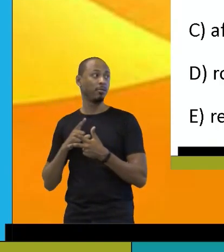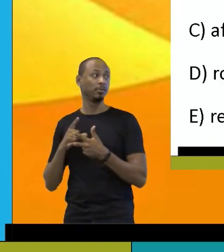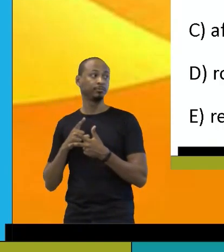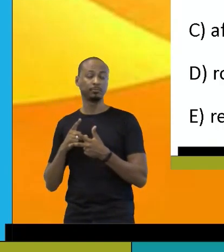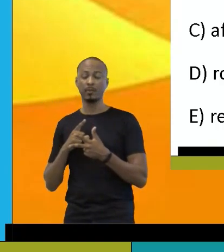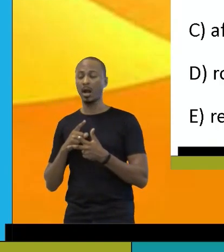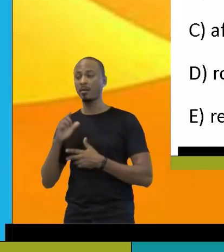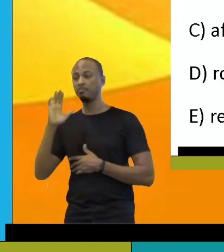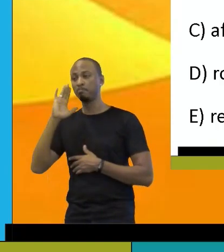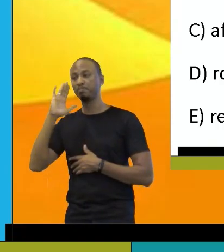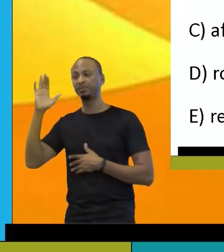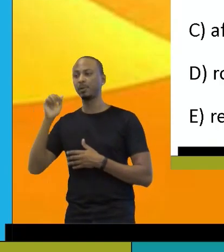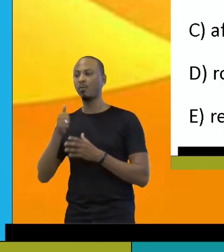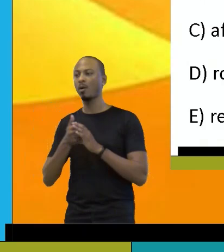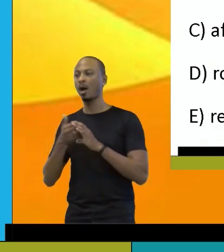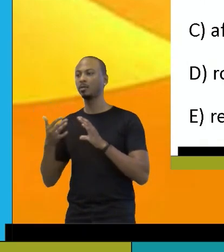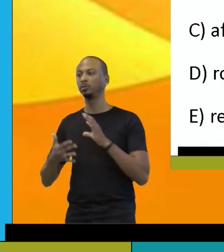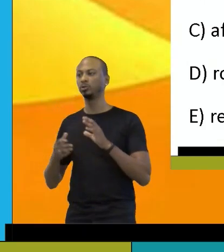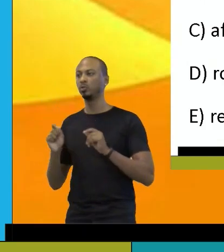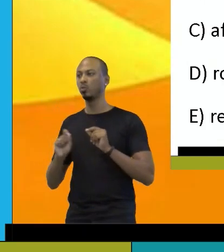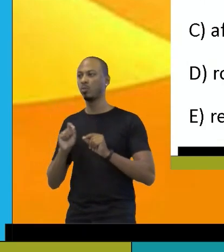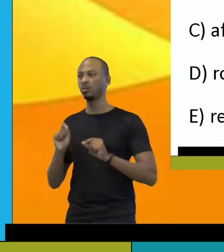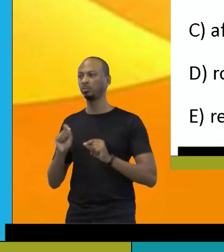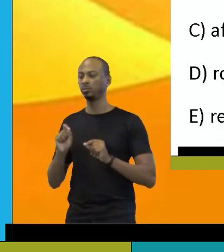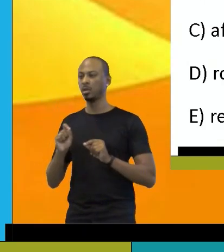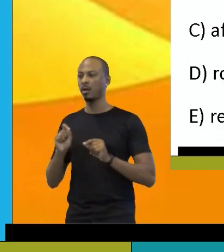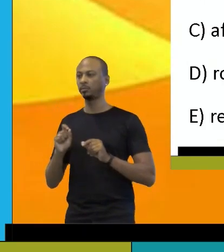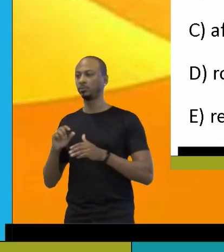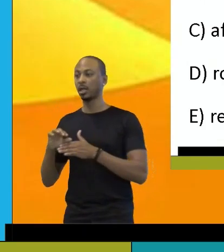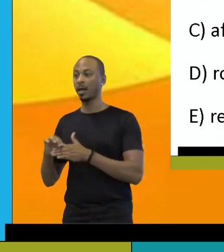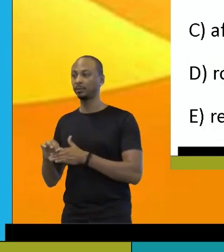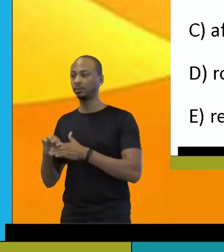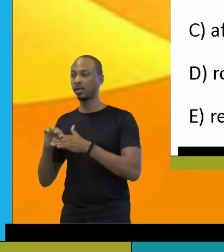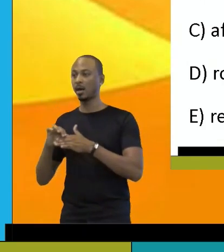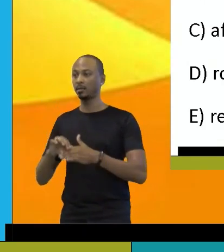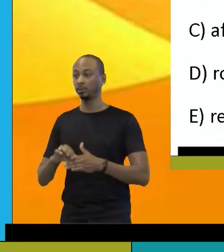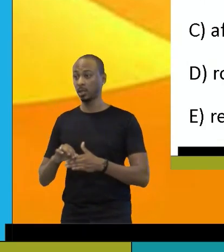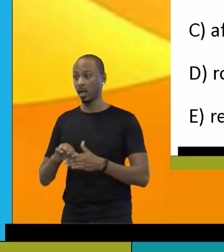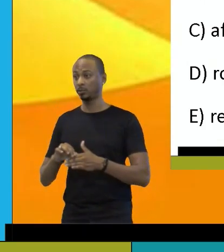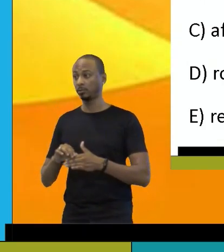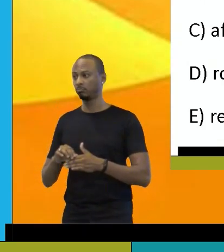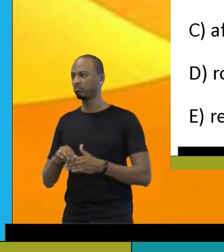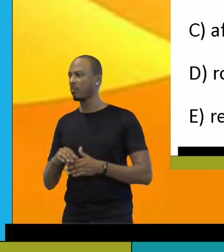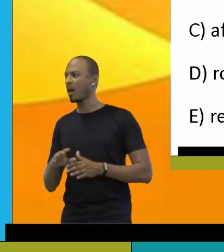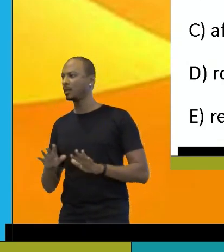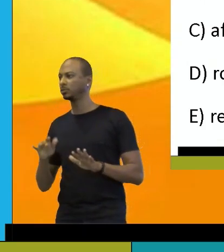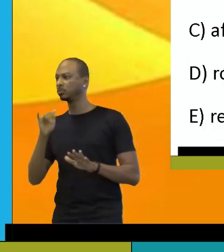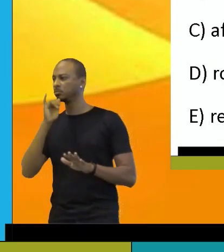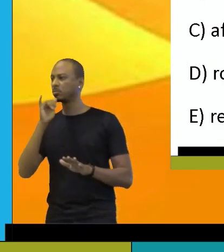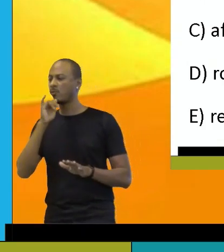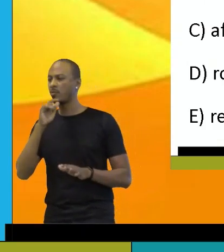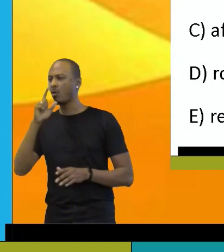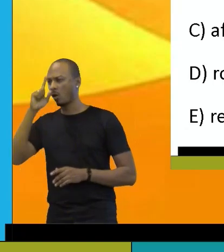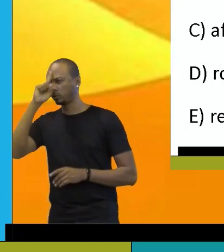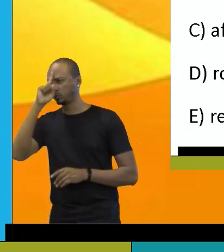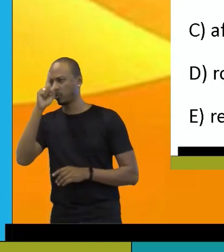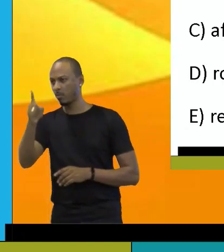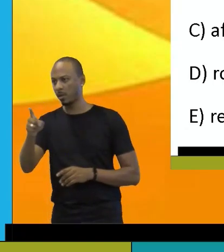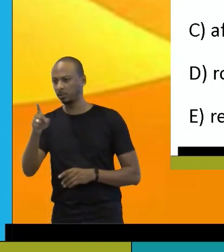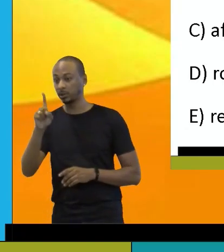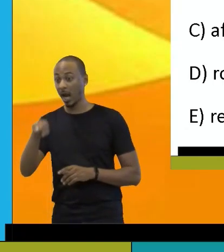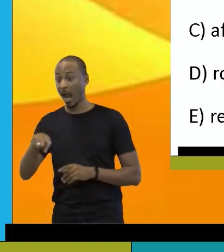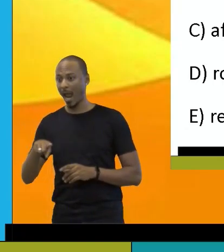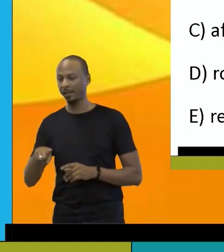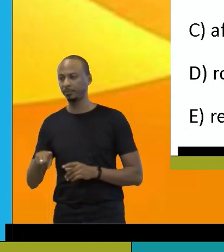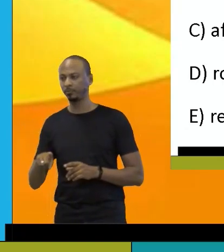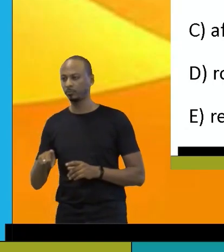como principal característica trazer o comando como definidor